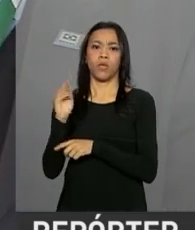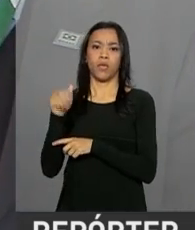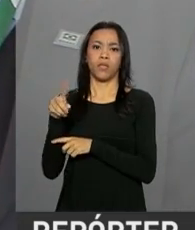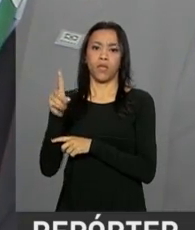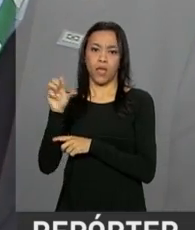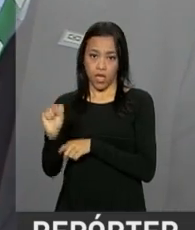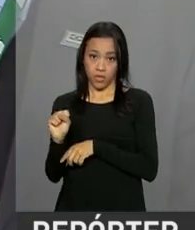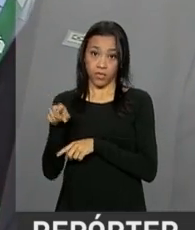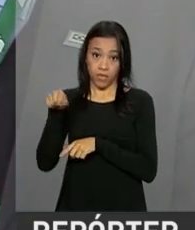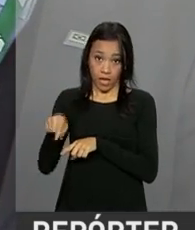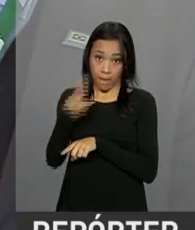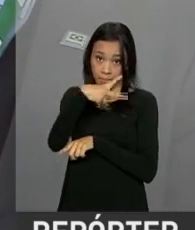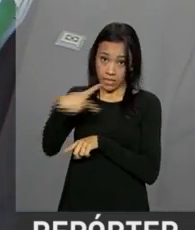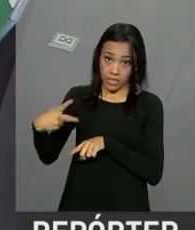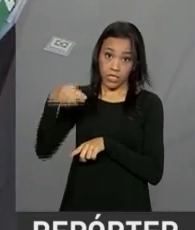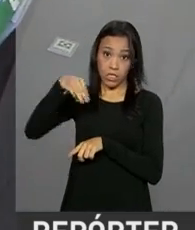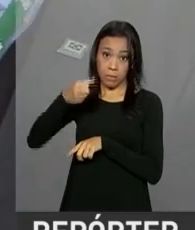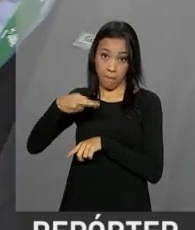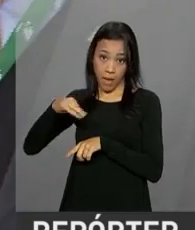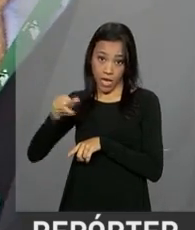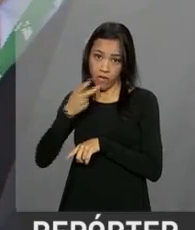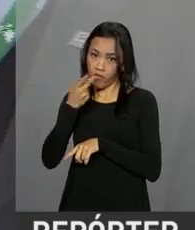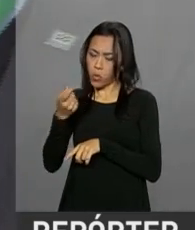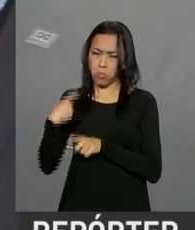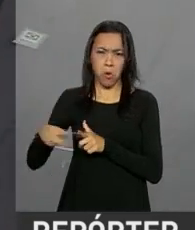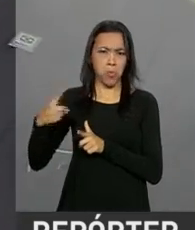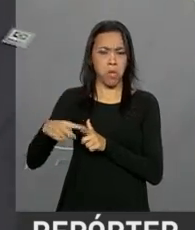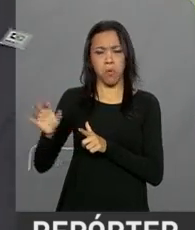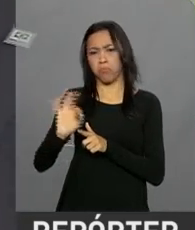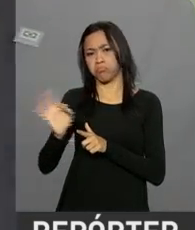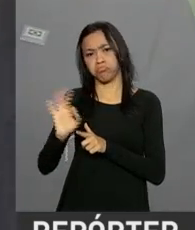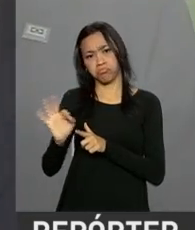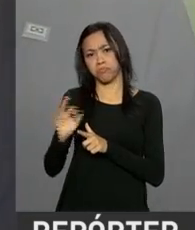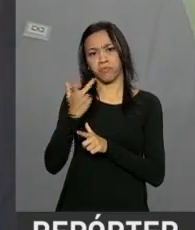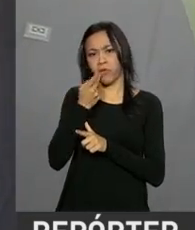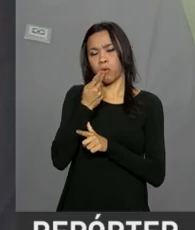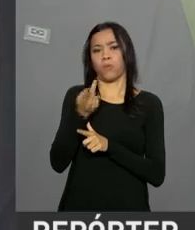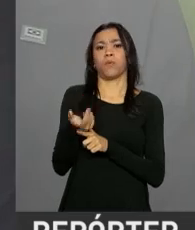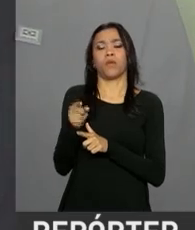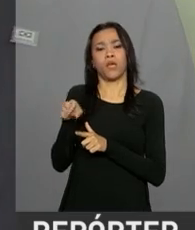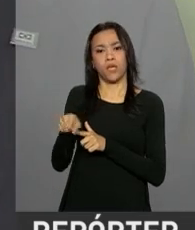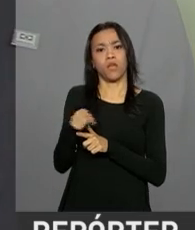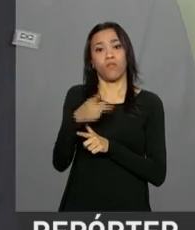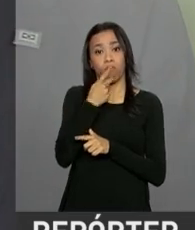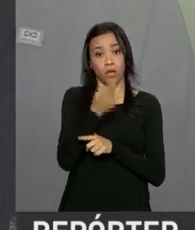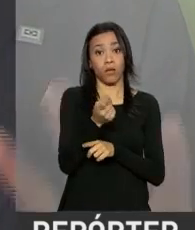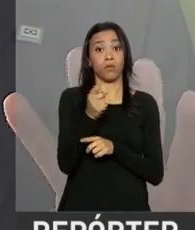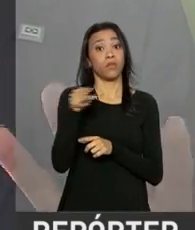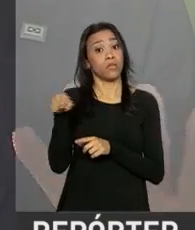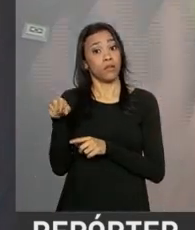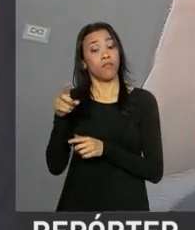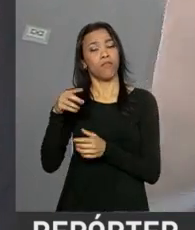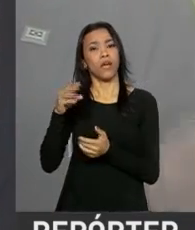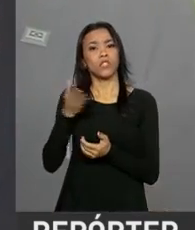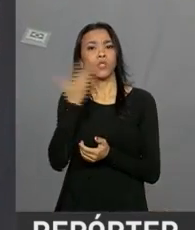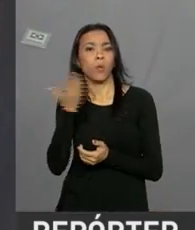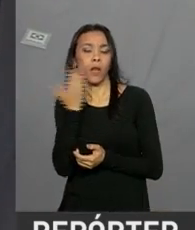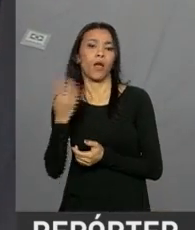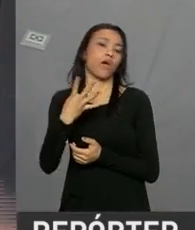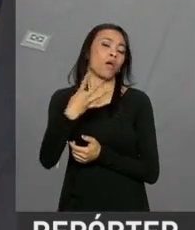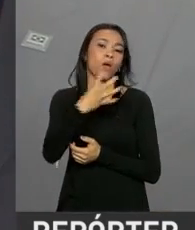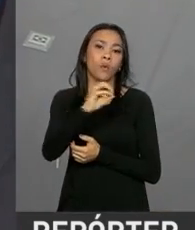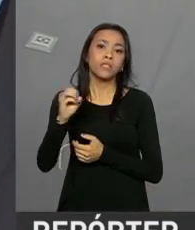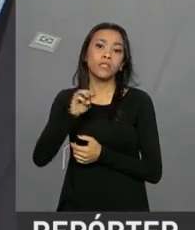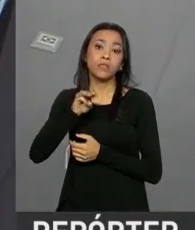presidente Maria Silvia não vê nenhum problema em relação a isso, e como disse, reitero, ainda sobram lá 400 bilhões, que